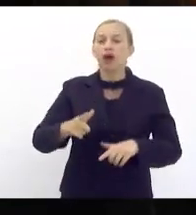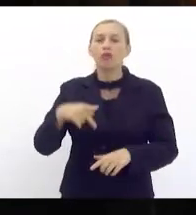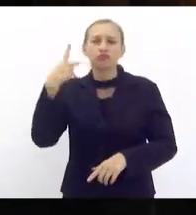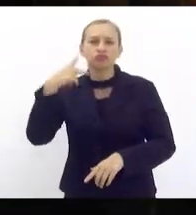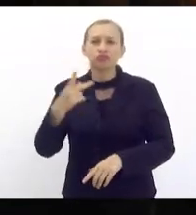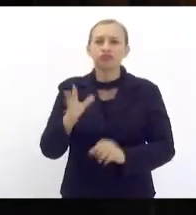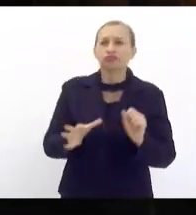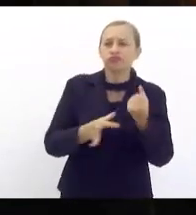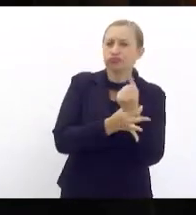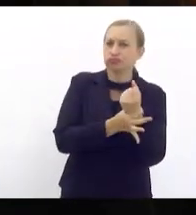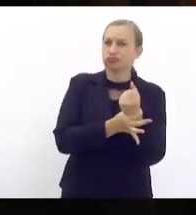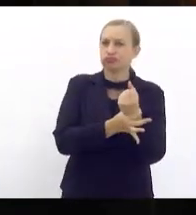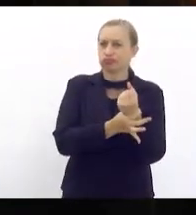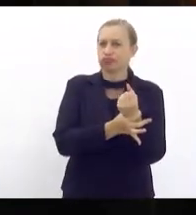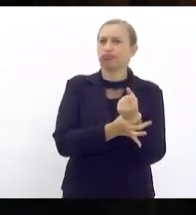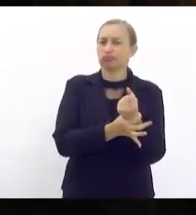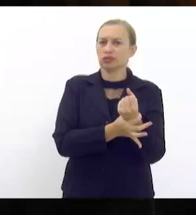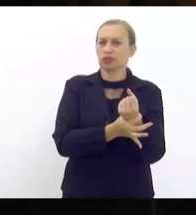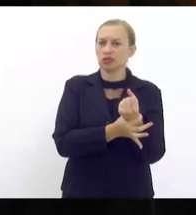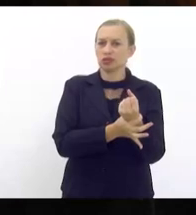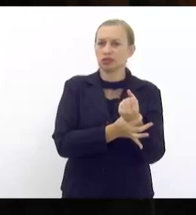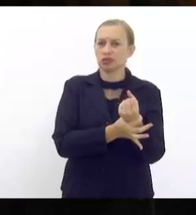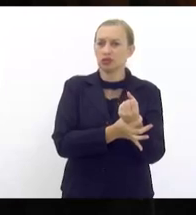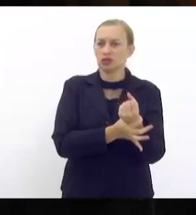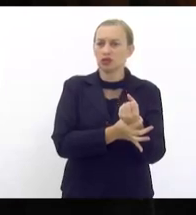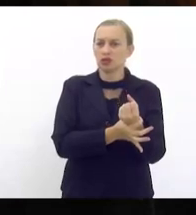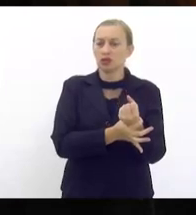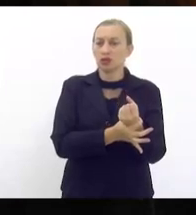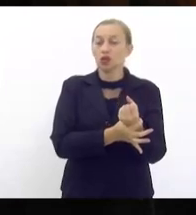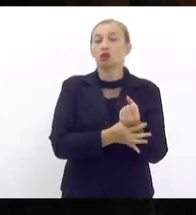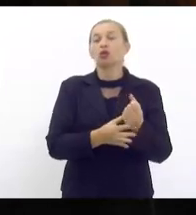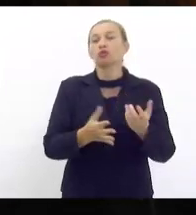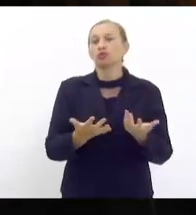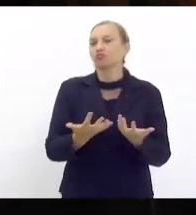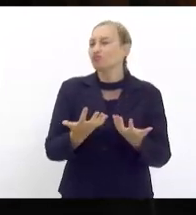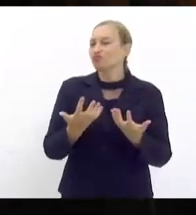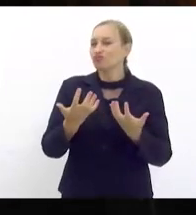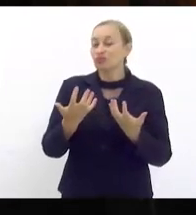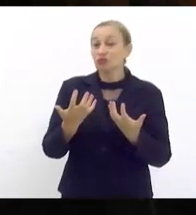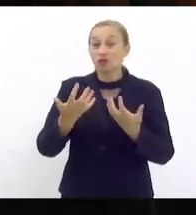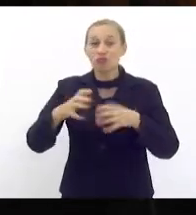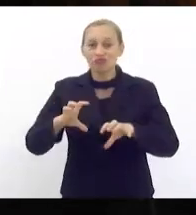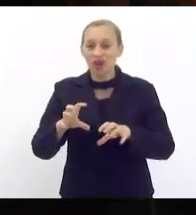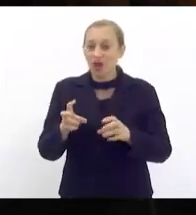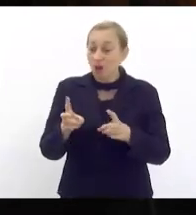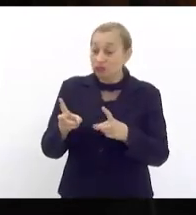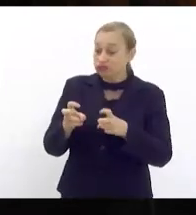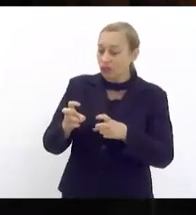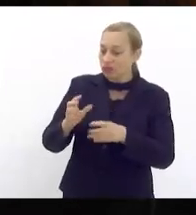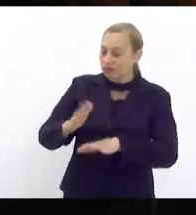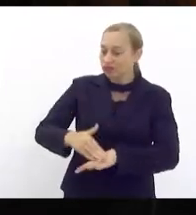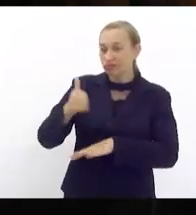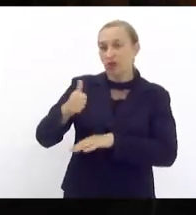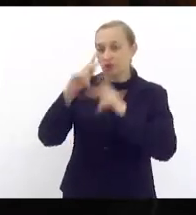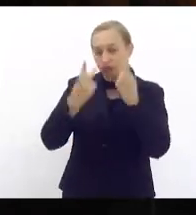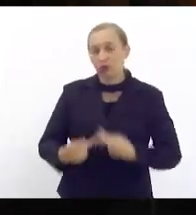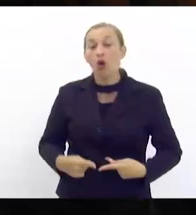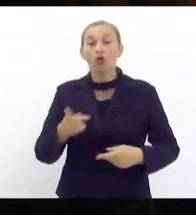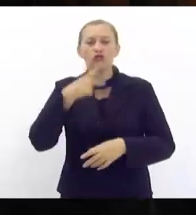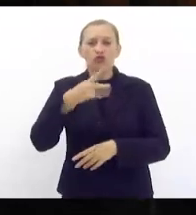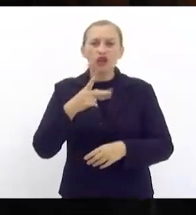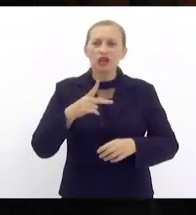se sobrepõe ao reconhecimento da dignidade humana então quando falamos de índices de segurança